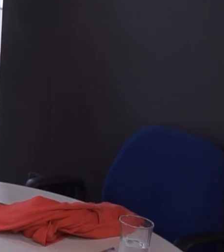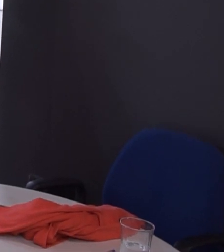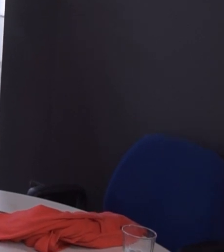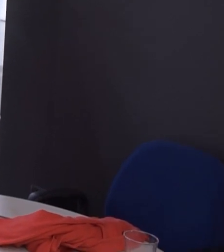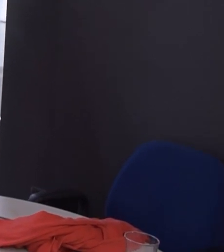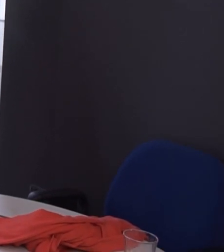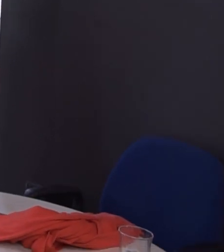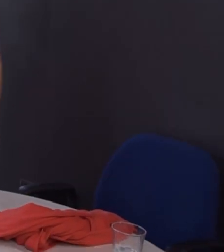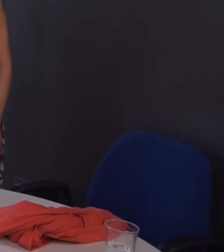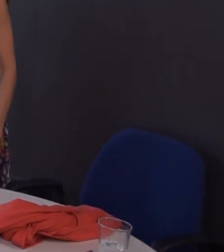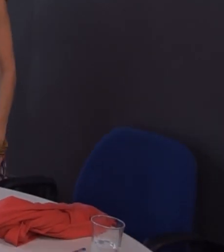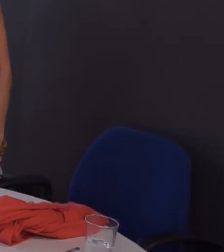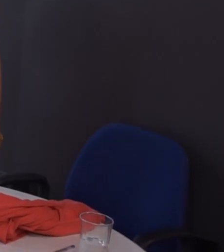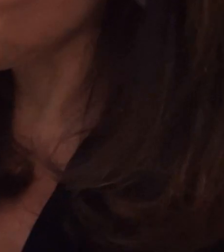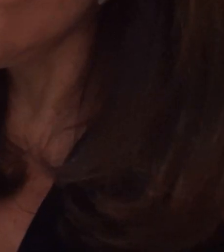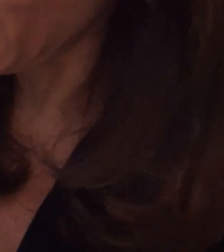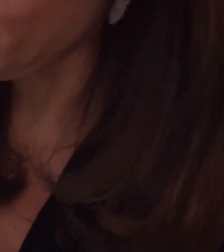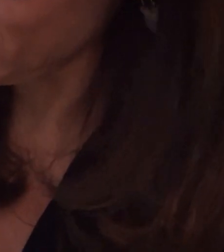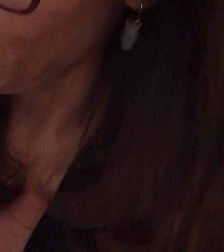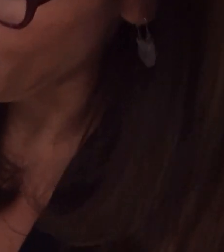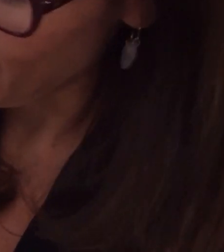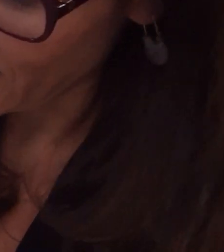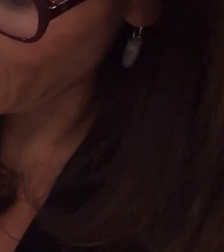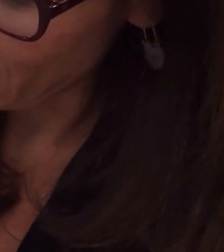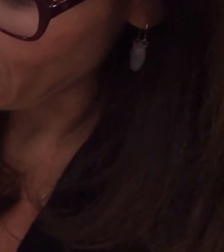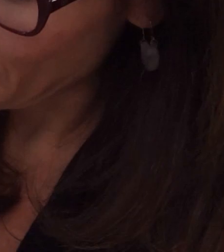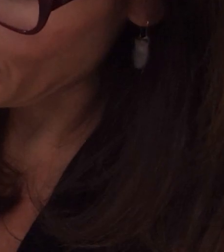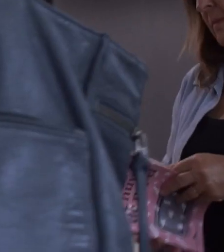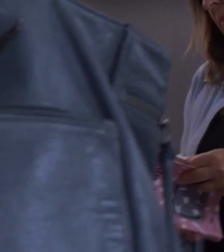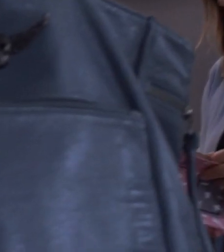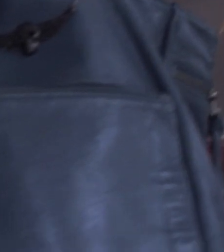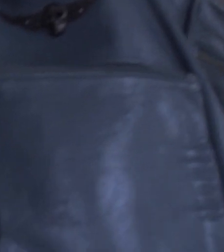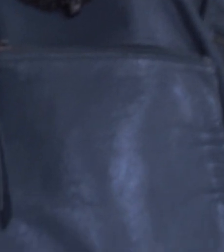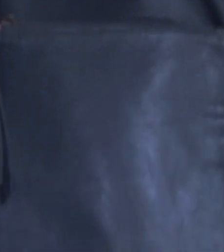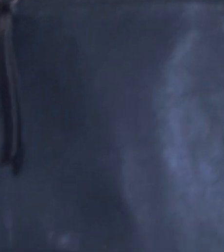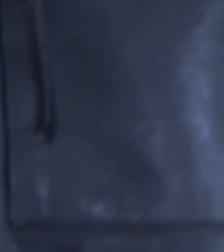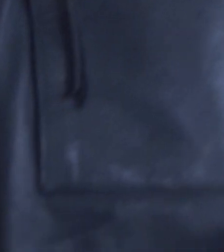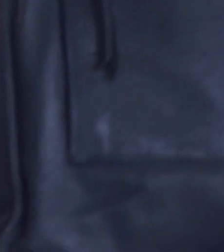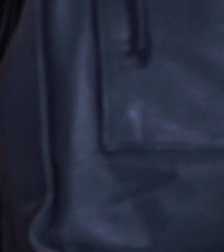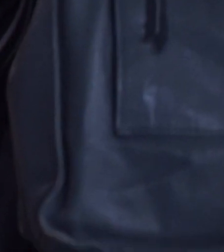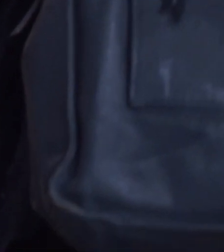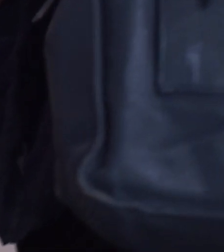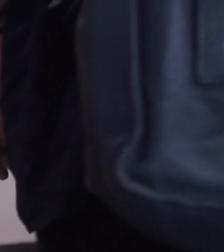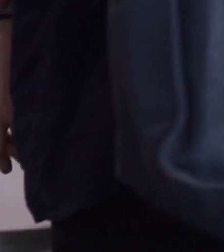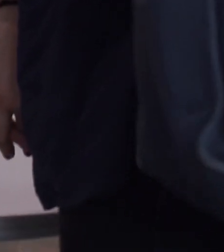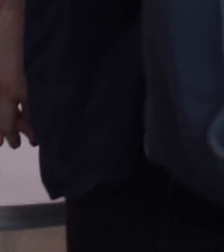Marta conversa com os participantes, distribui autógrafos, tira fotos e cumprimenta a todos.